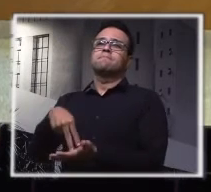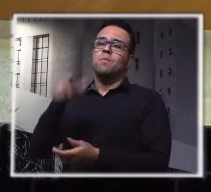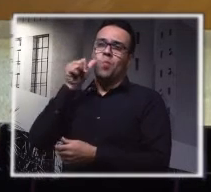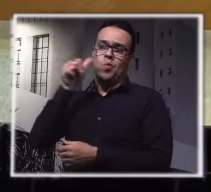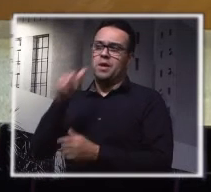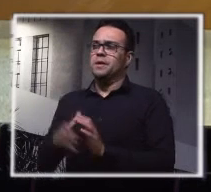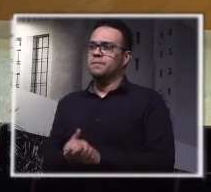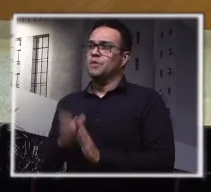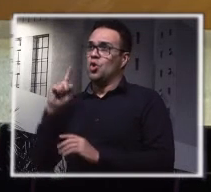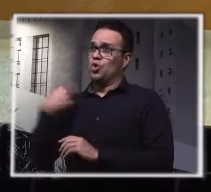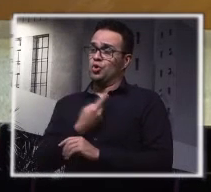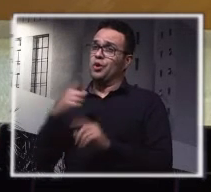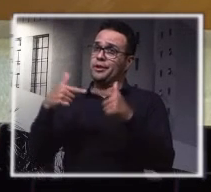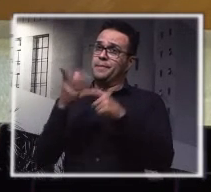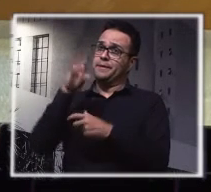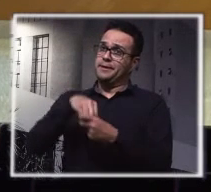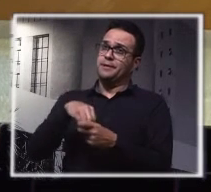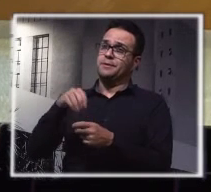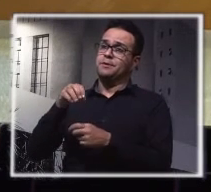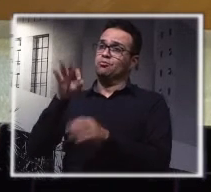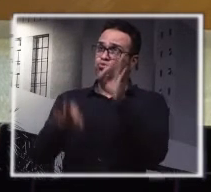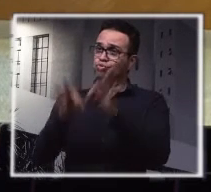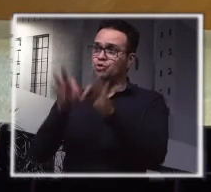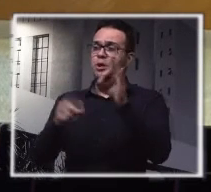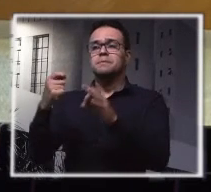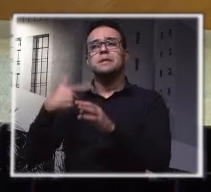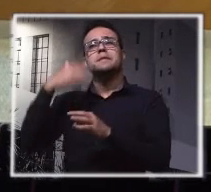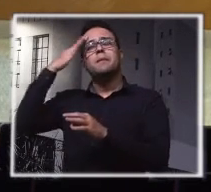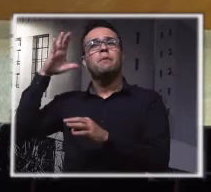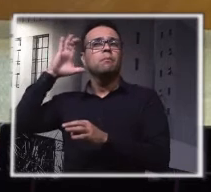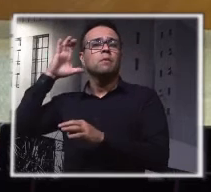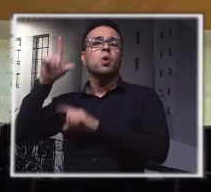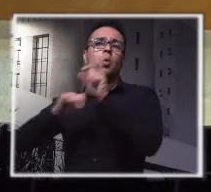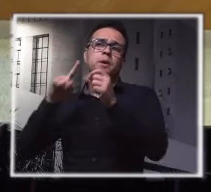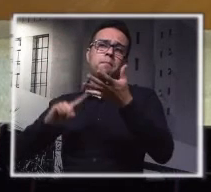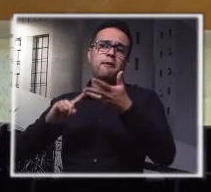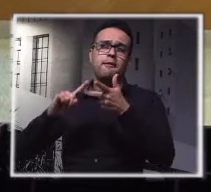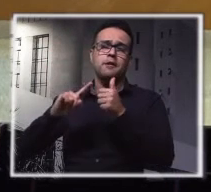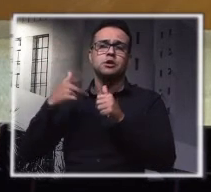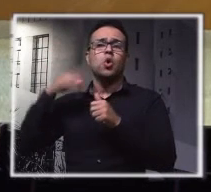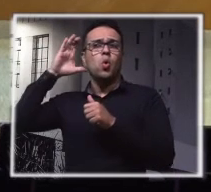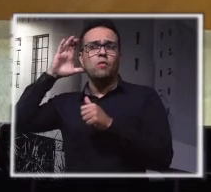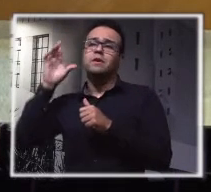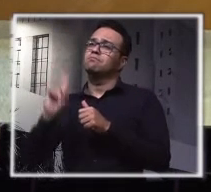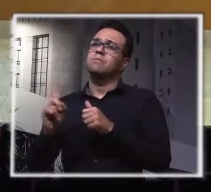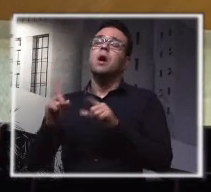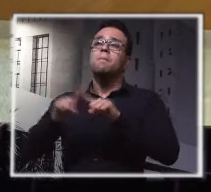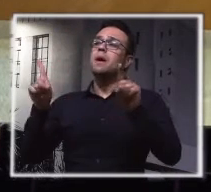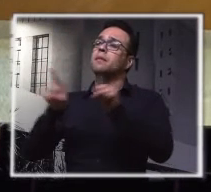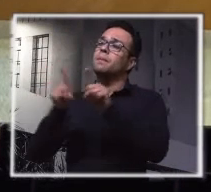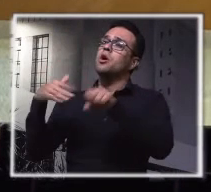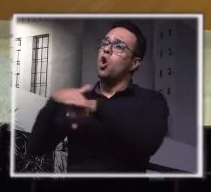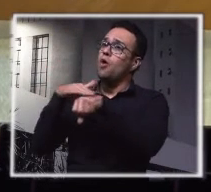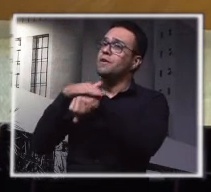Nós, agentes do sistema de justiça, nós precisamos ouvir essas mulheres. Não só ouvir essas mulheres, mas também conversar